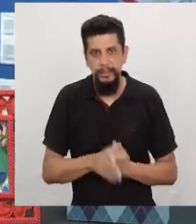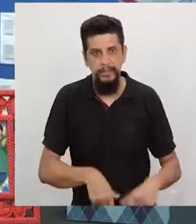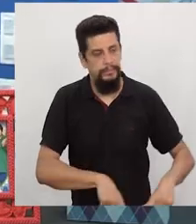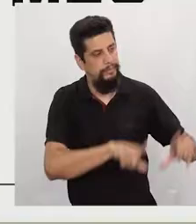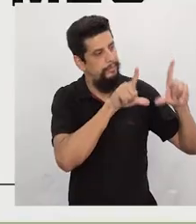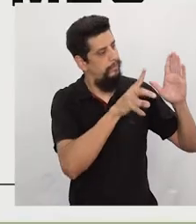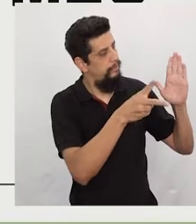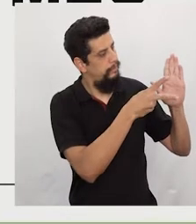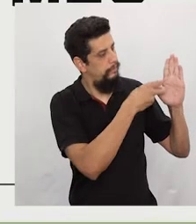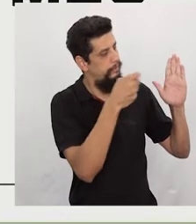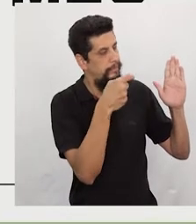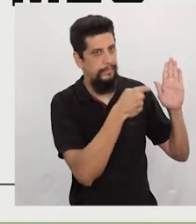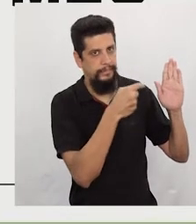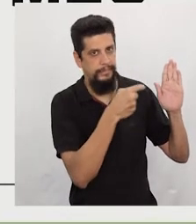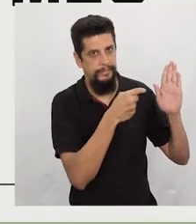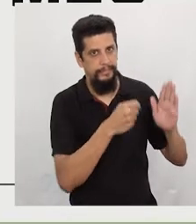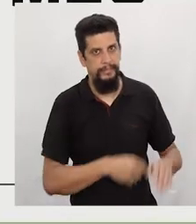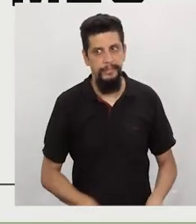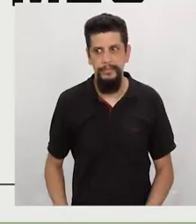comigo.